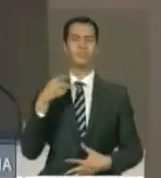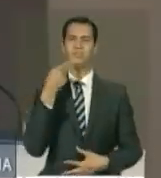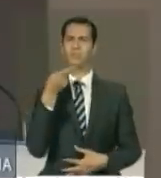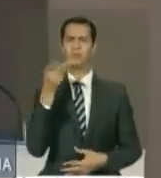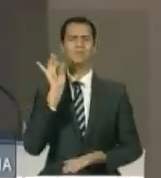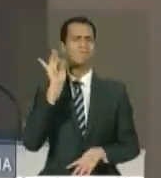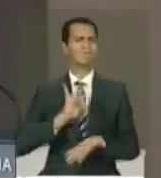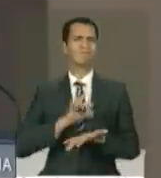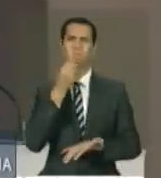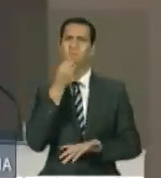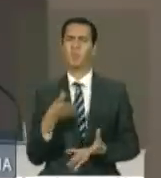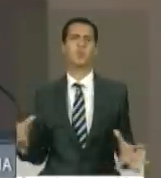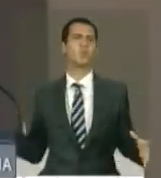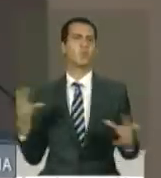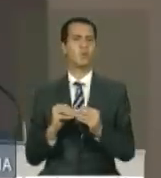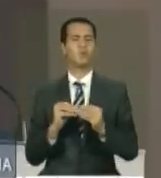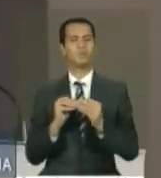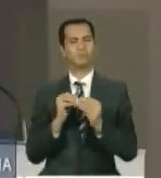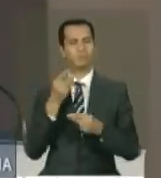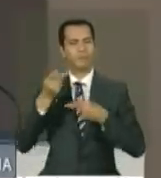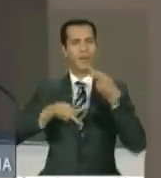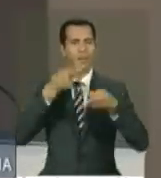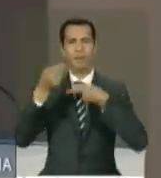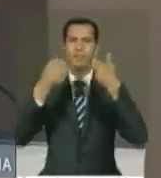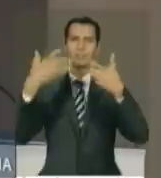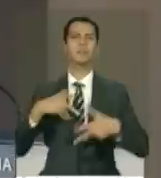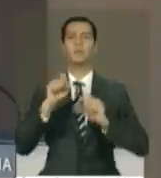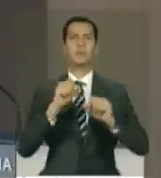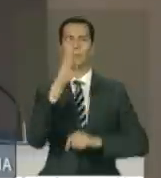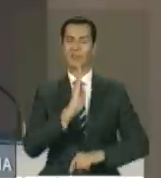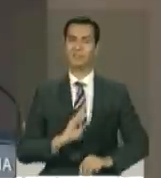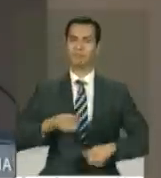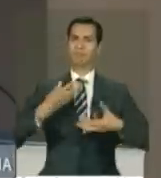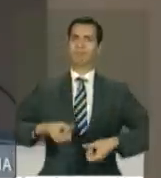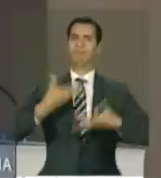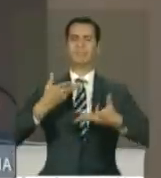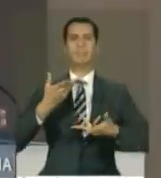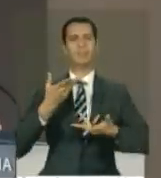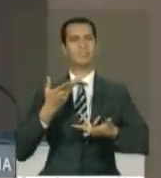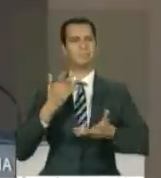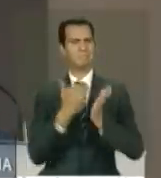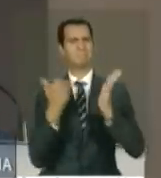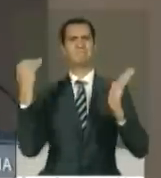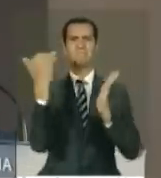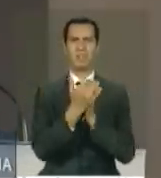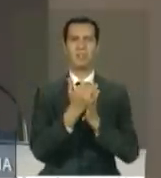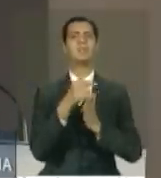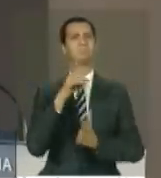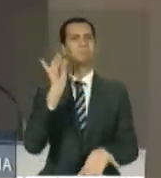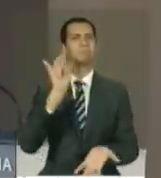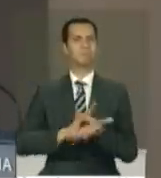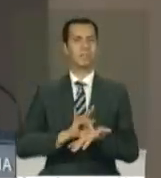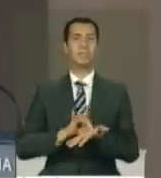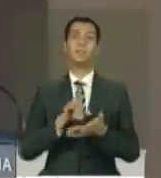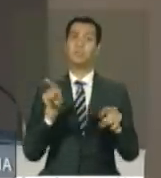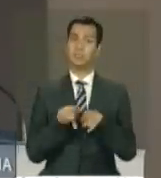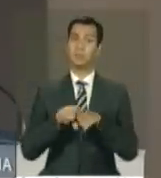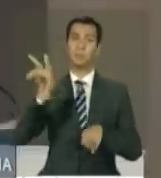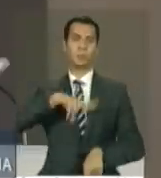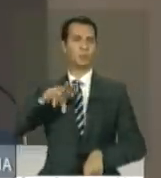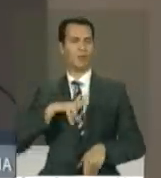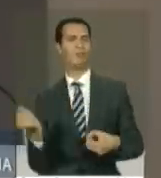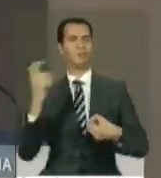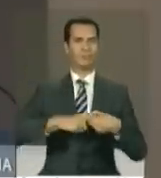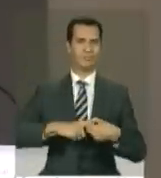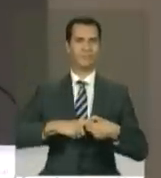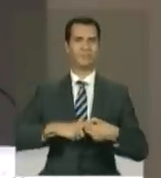sintetizou o Brasil como sendo um vulcão artístico, do qual, sem dúvida, Portugal sempre fez